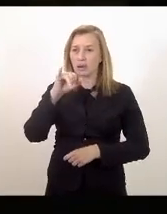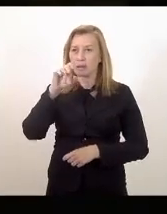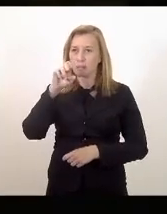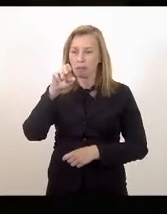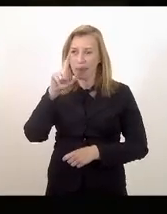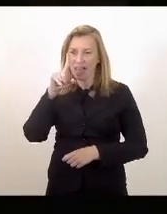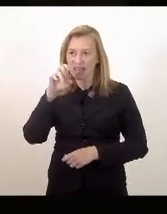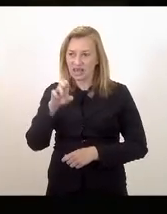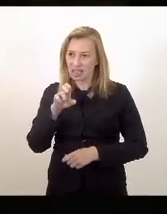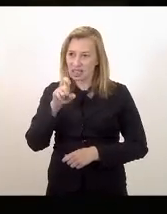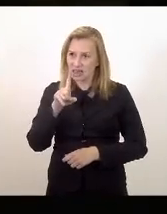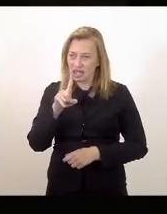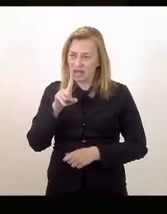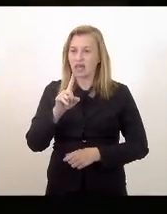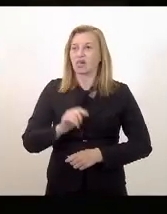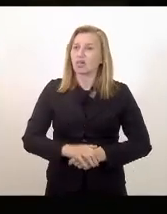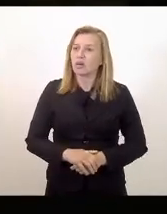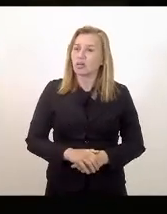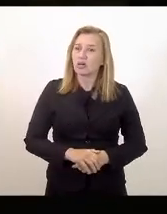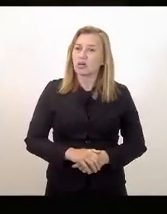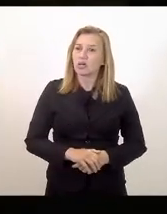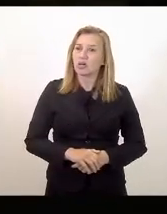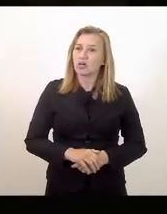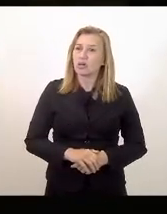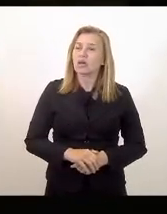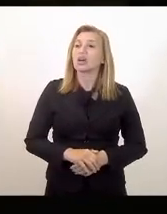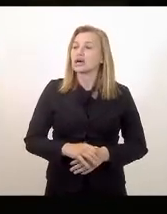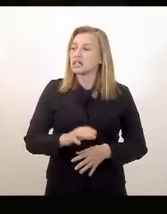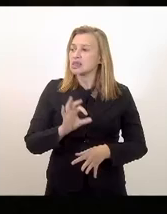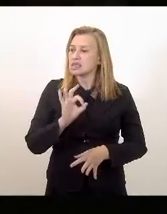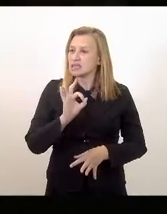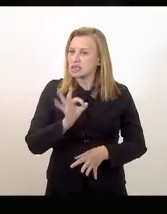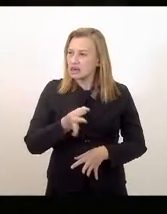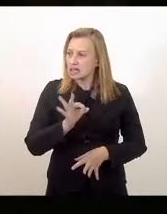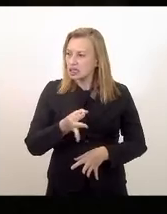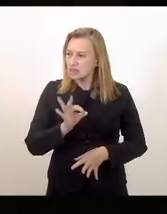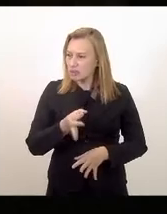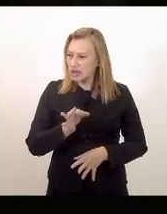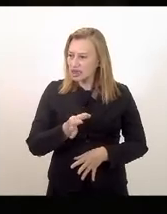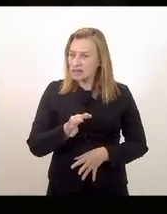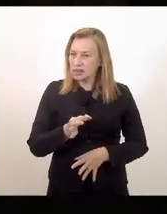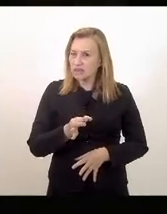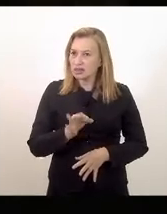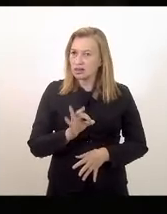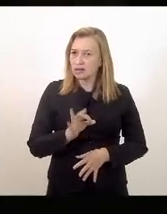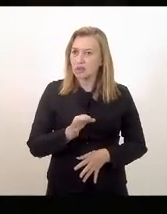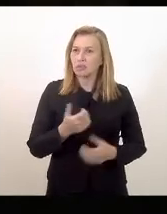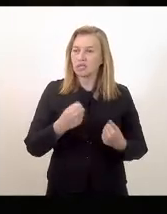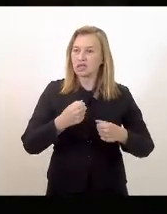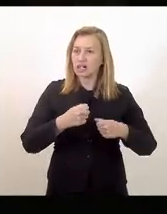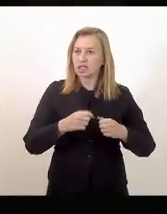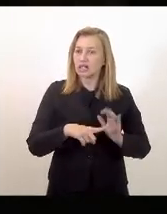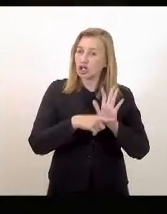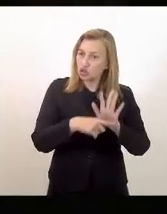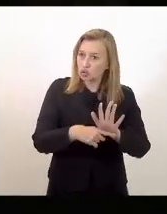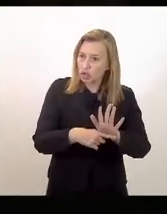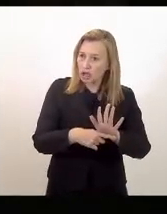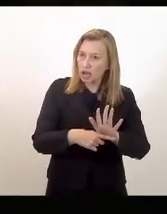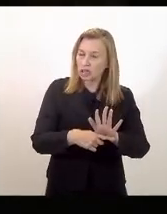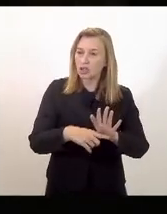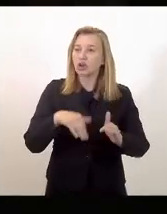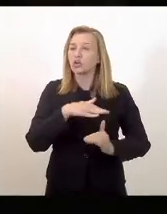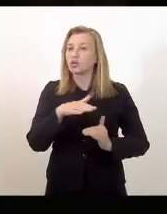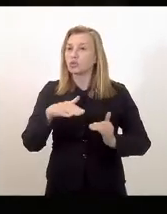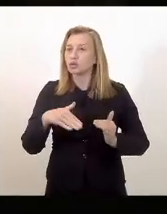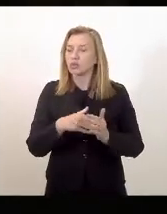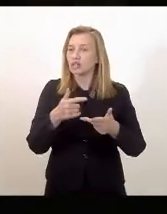saúde Unimed, que deveria estar fornecendo, neste momento, todas as condições dele voltar para